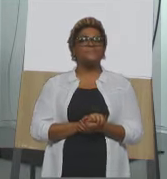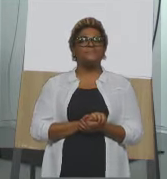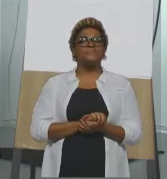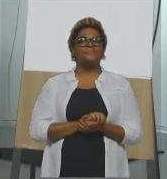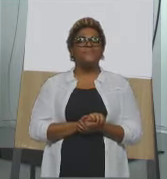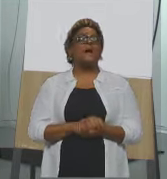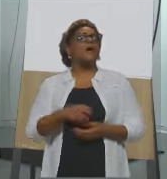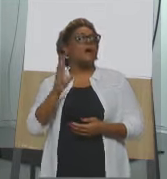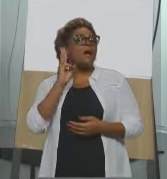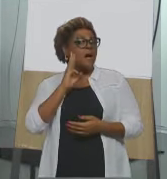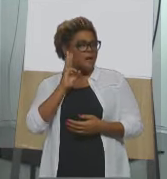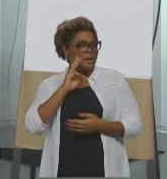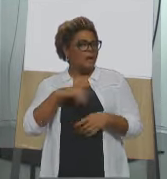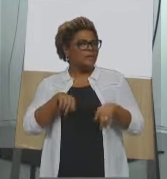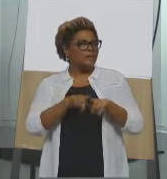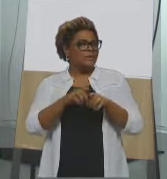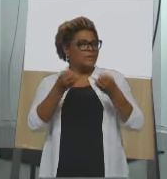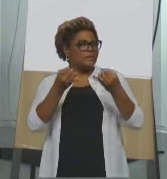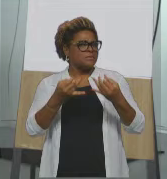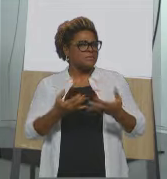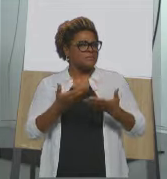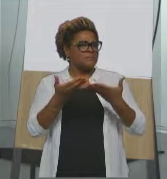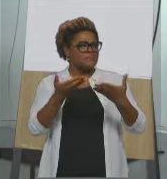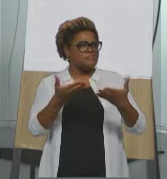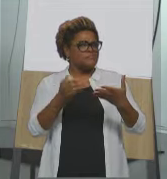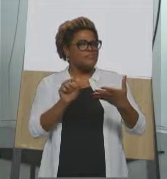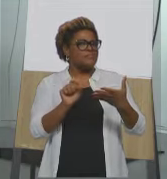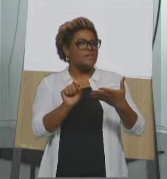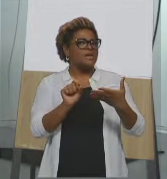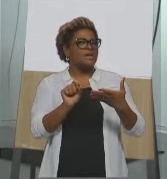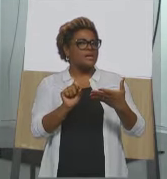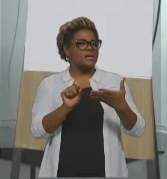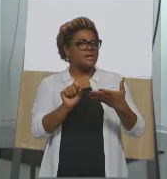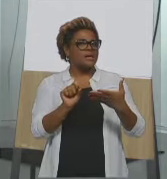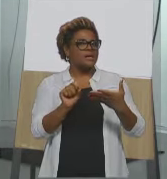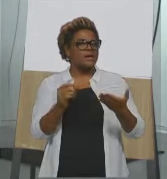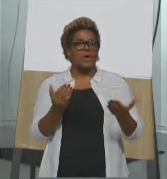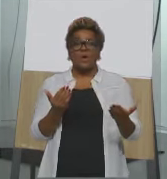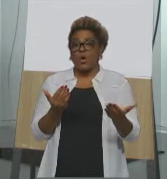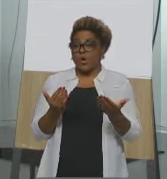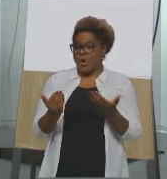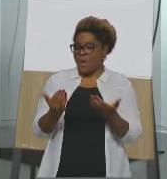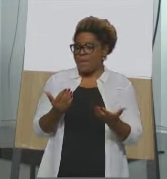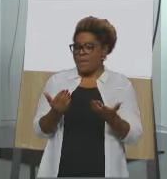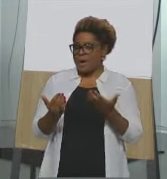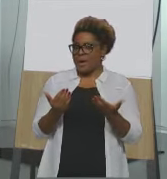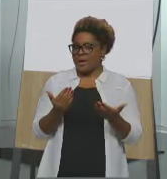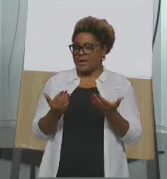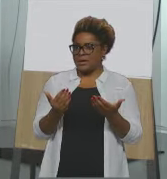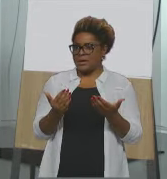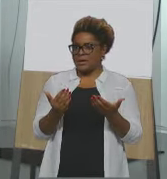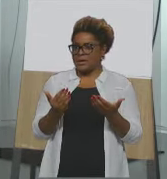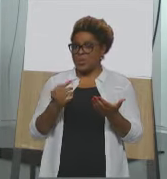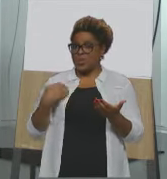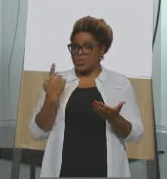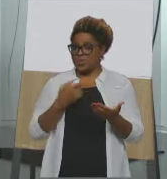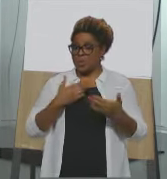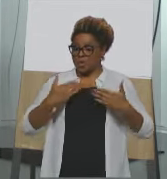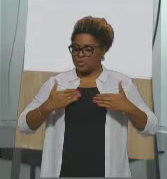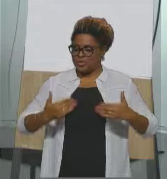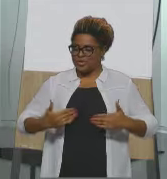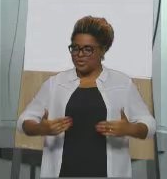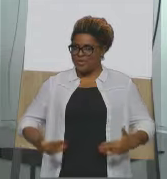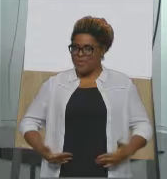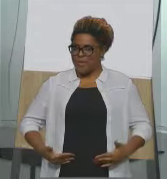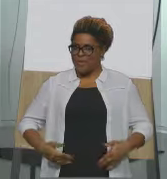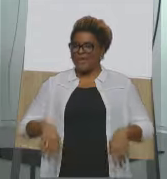eu lembro que eu comentei para você que fiz um comparativo aí entre nosso corpo e uma estação de